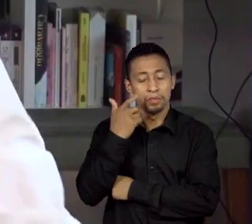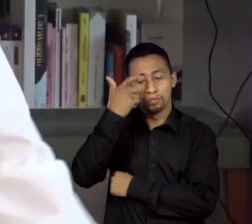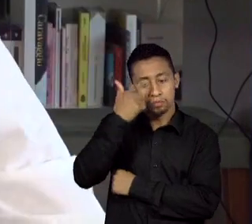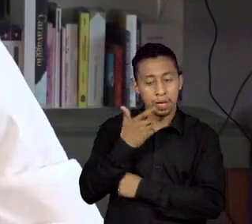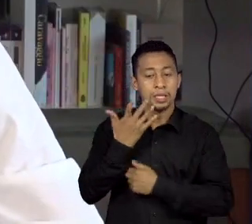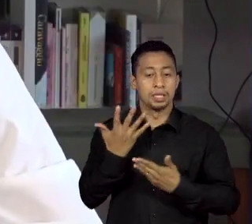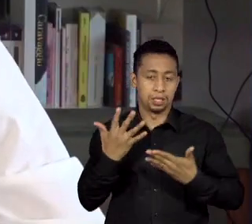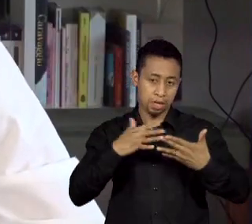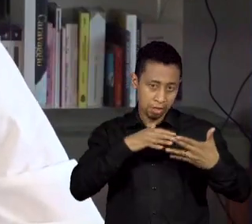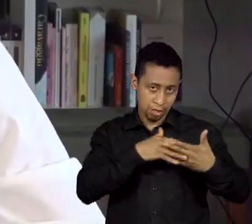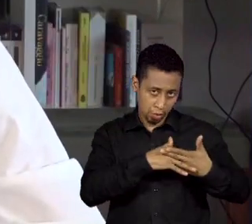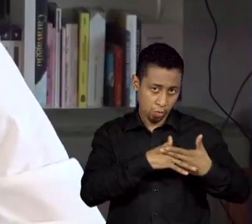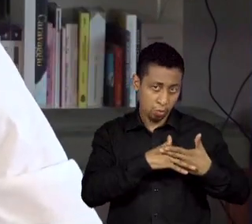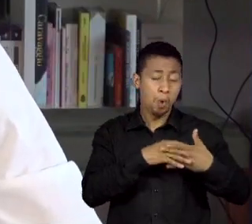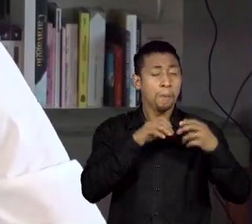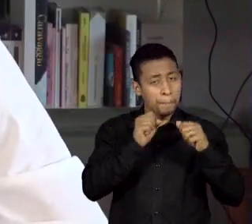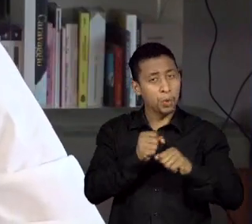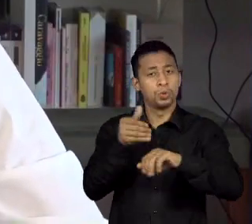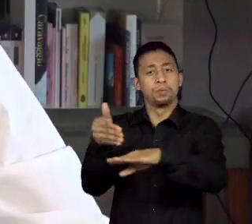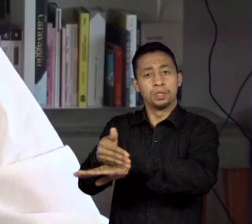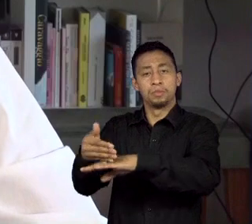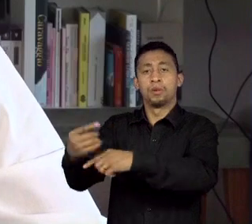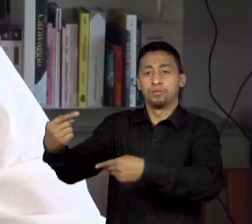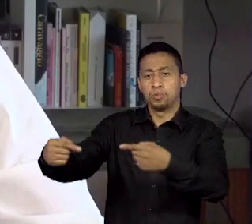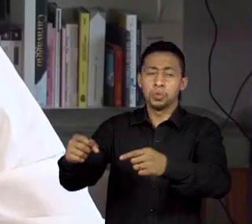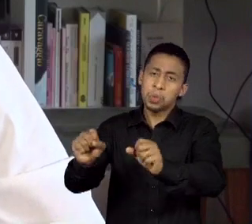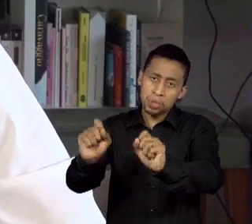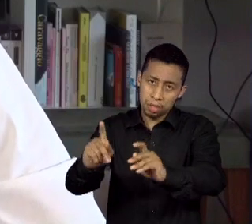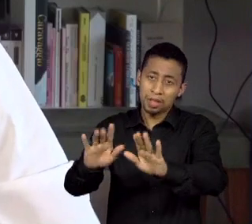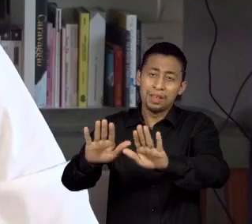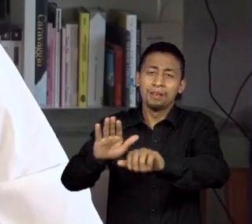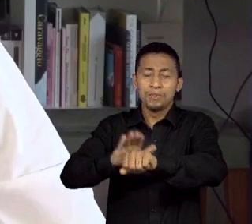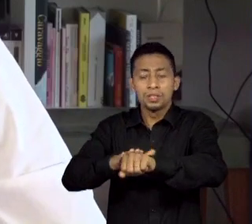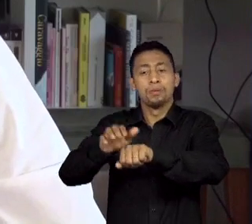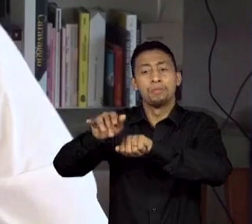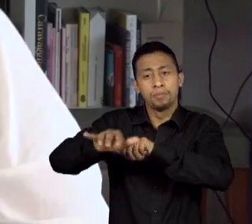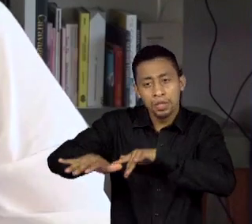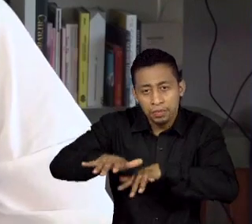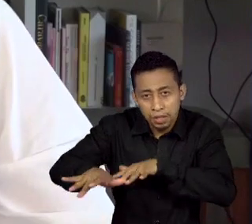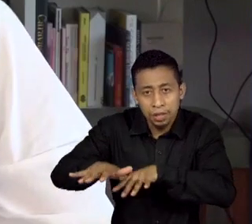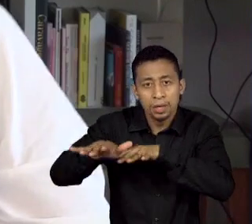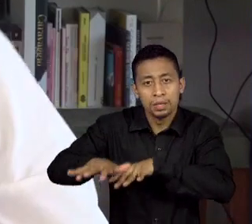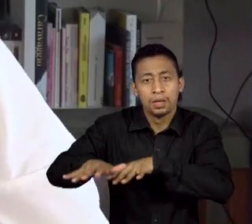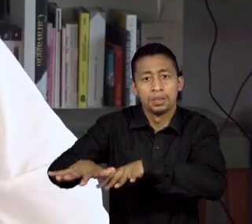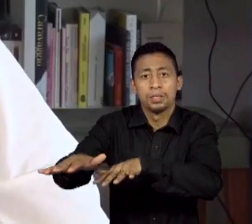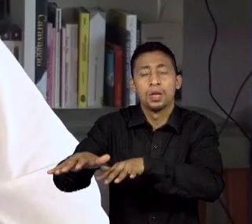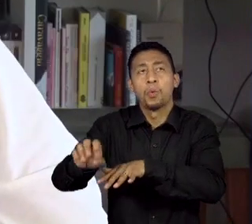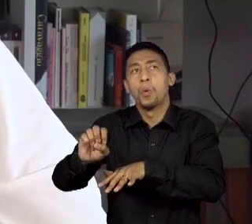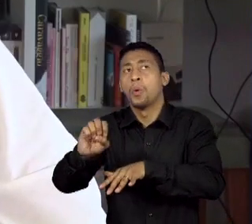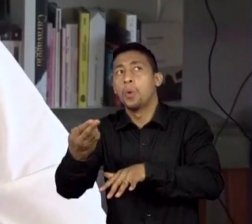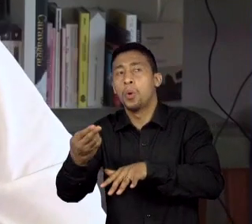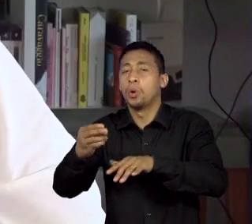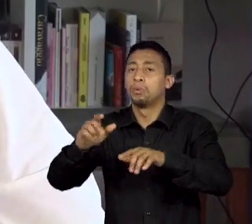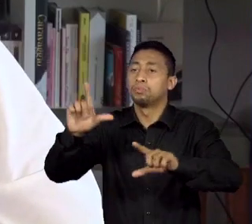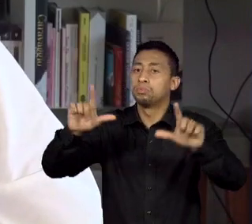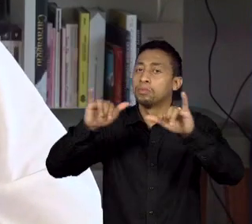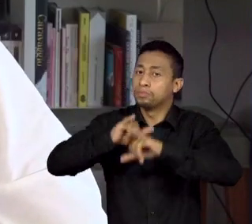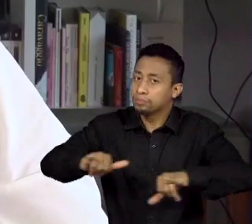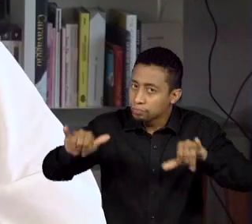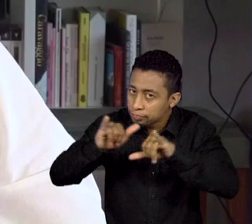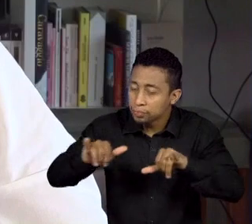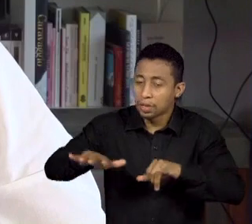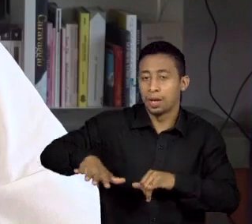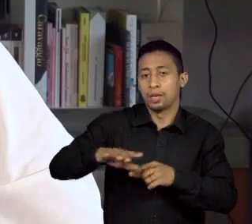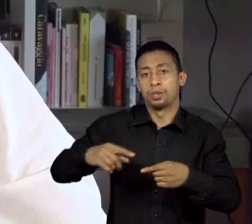podia participar da política. Participei, ou ir numa manifestação, ou fazendo uma propaganda política, ou coisa que eu sabia fazer quando eu achava que era